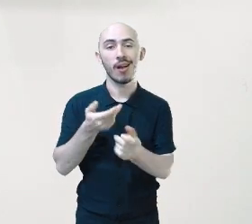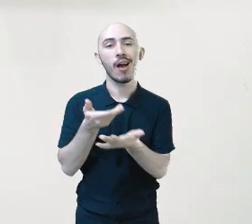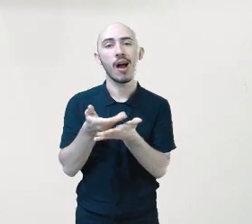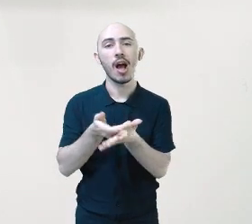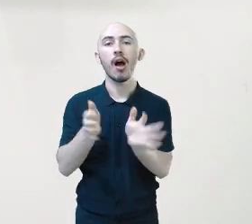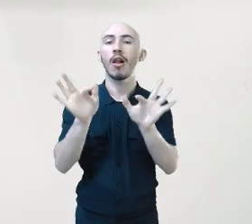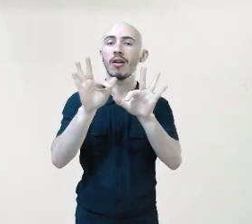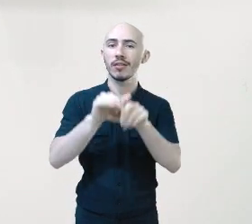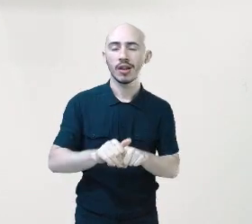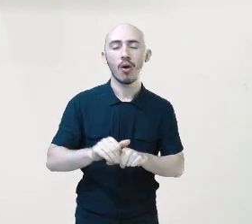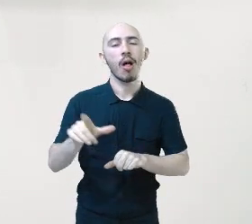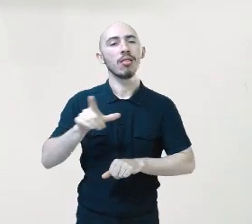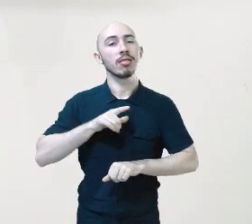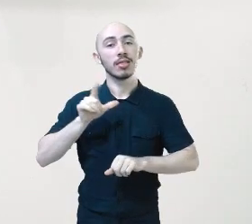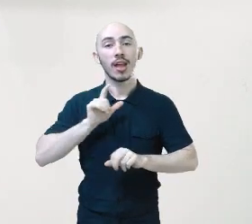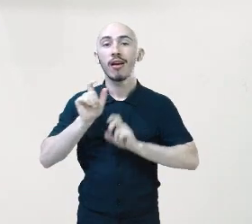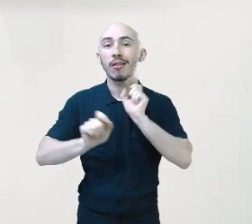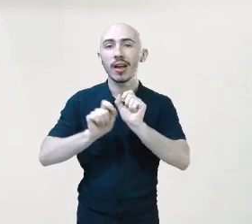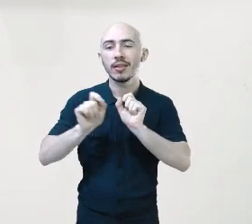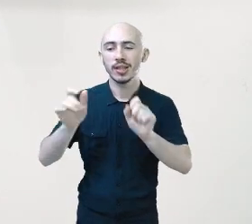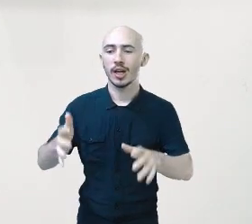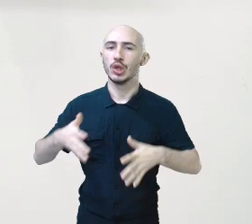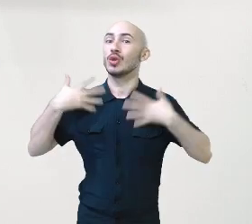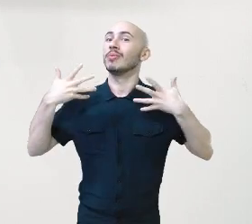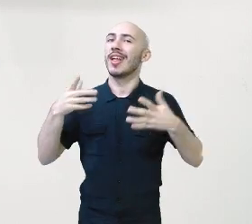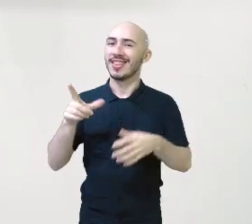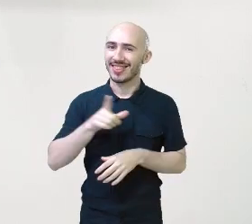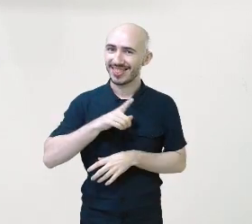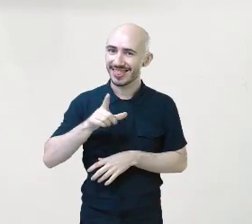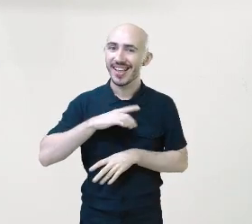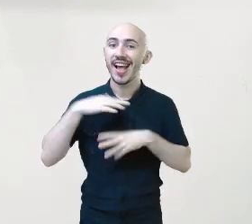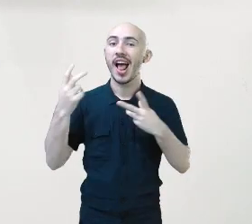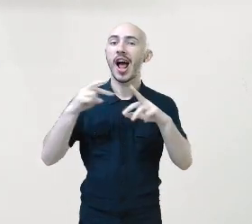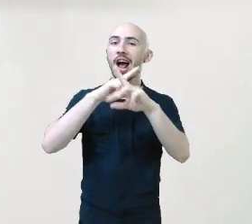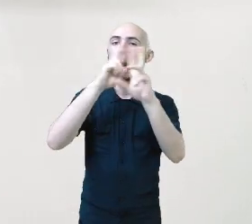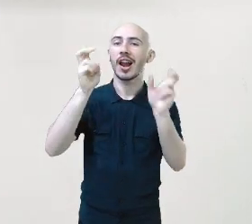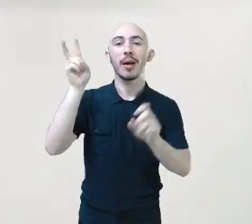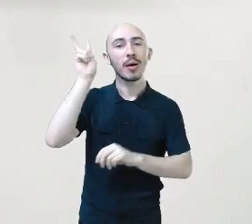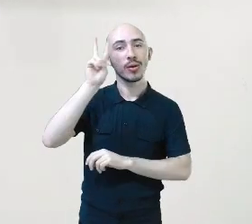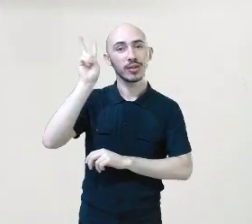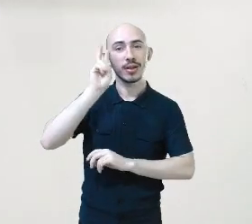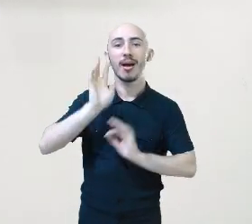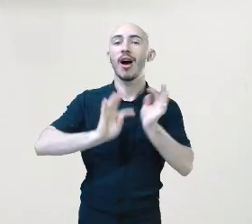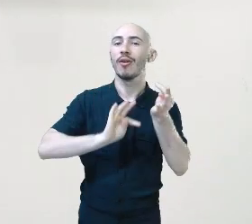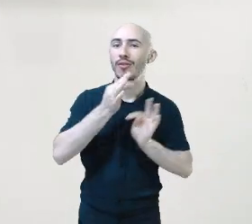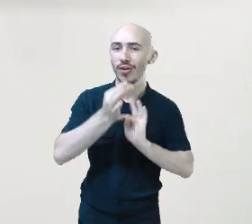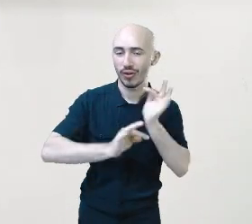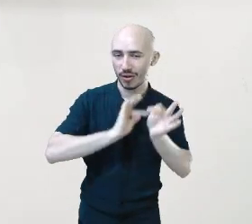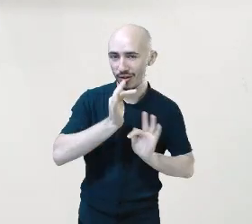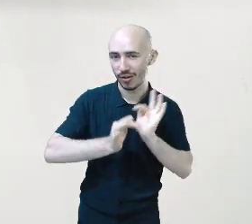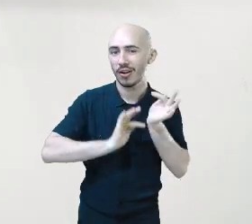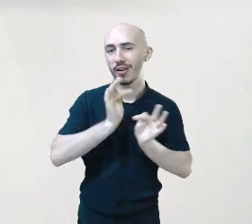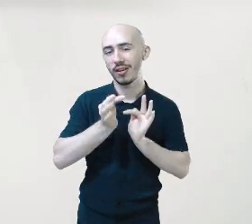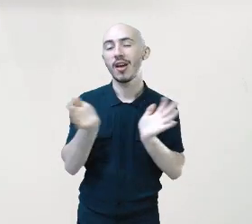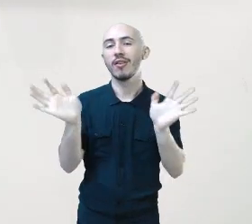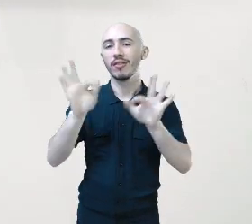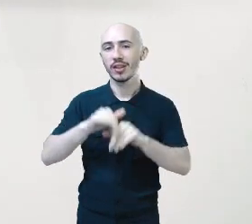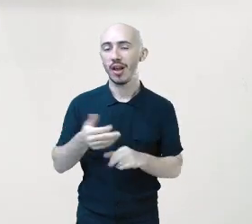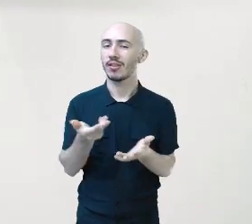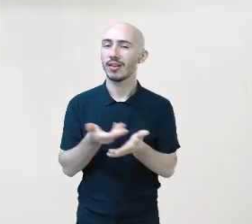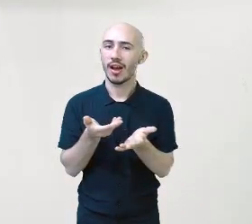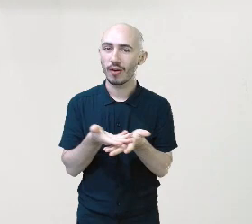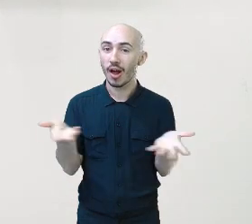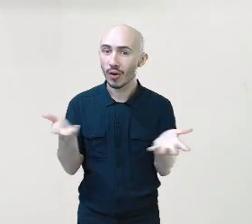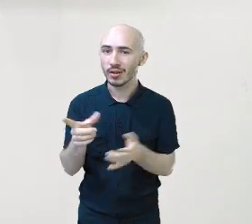teremos mais uma surpresa, relembrando a nossa temática do folclore. E aí, no final da nossa aula de hoje,